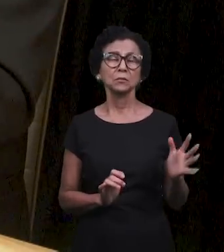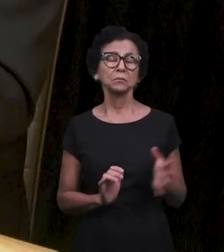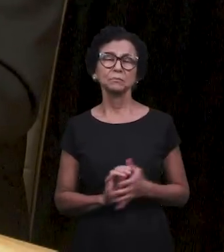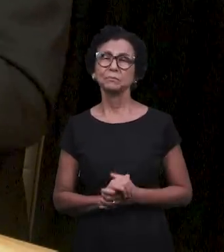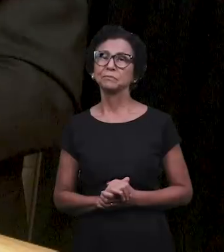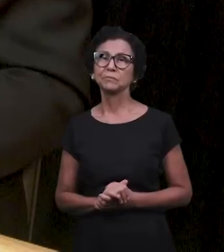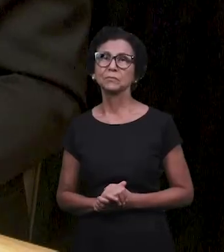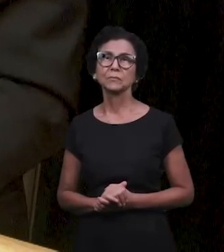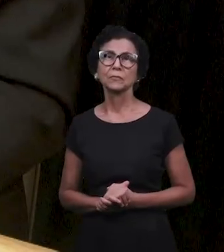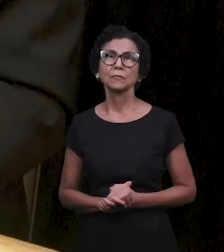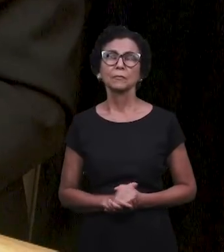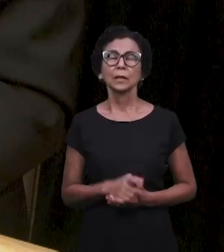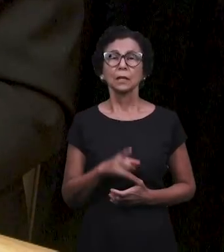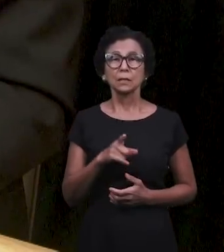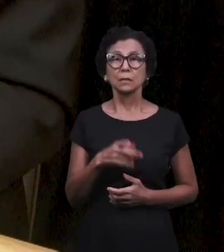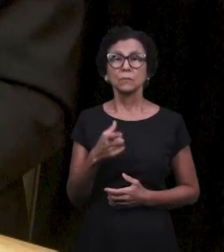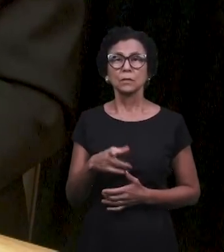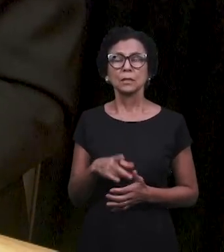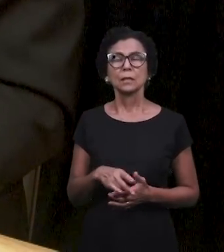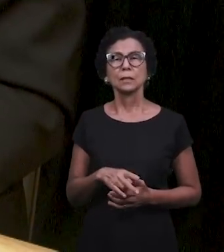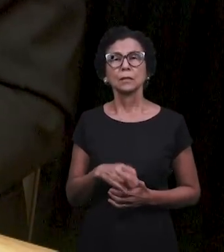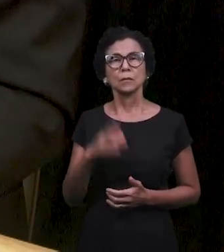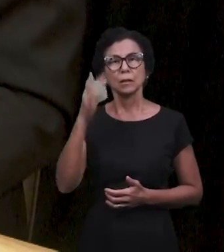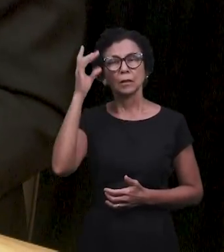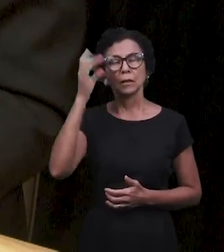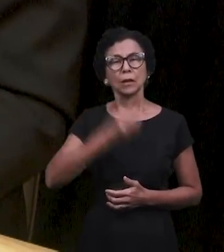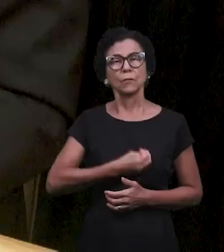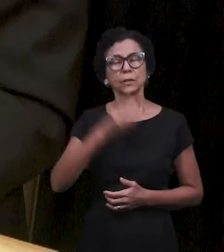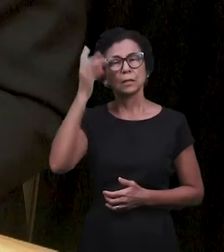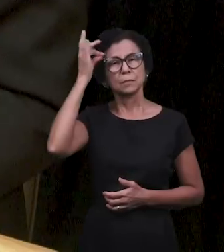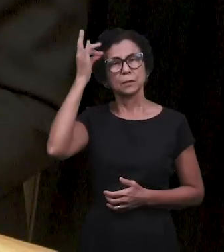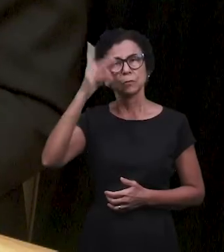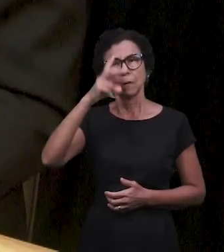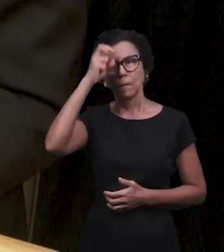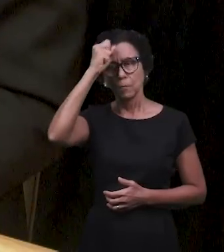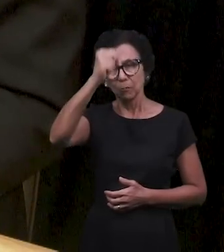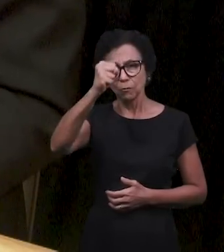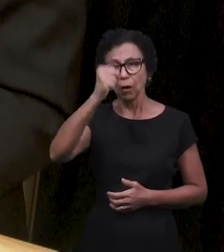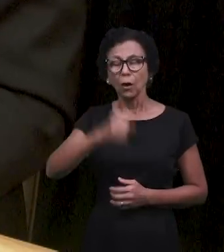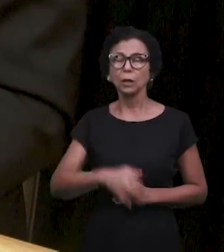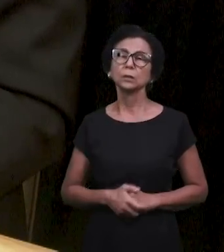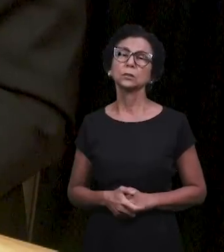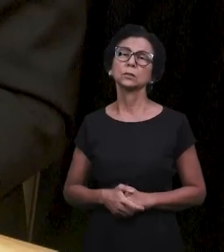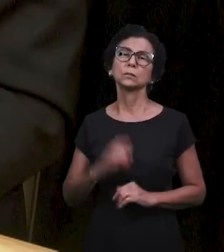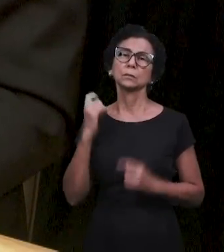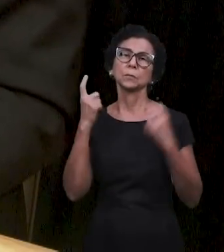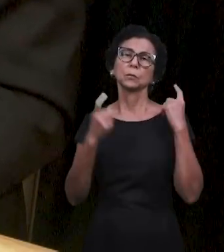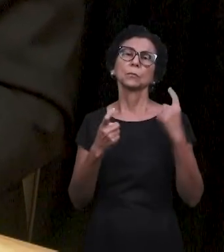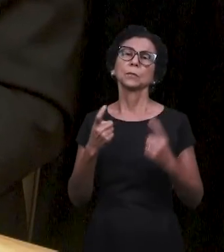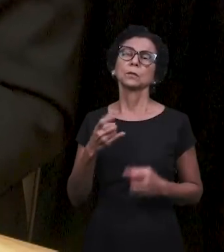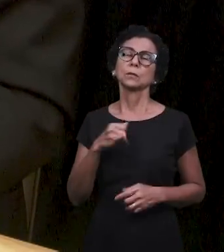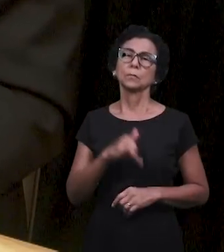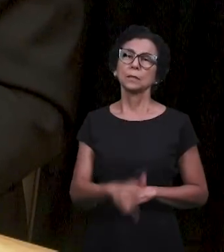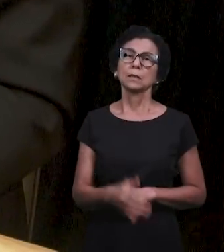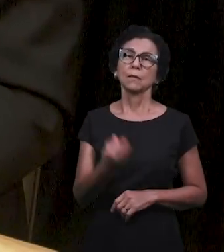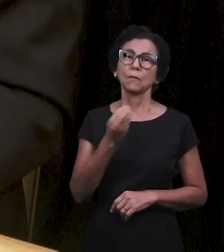está bem alimentado, você não vai querer comer comida de porco. Agora, se você está mal alimentado, você vai comer comida de porco. A luta do espírito contra a